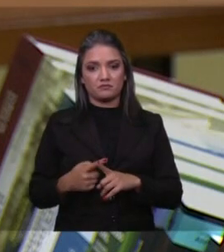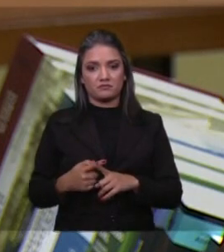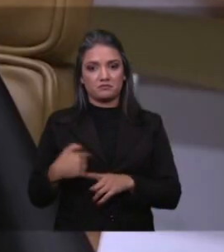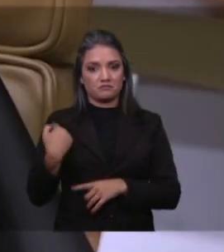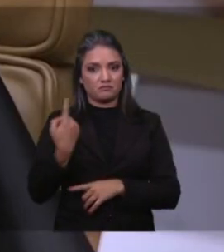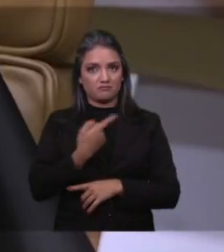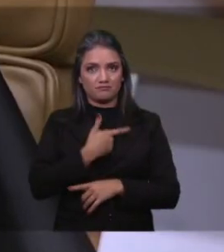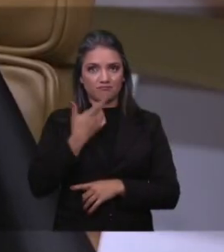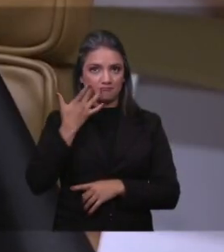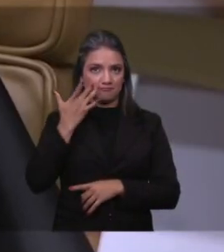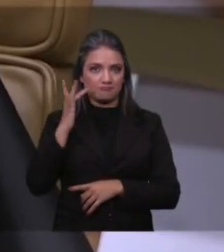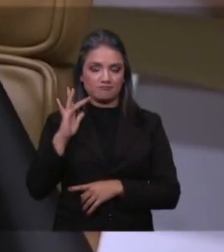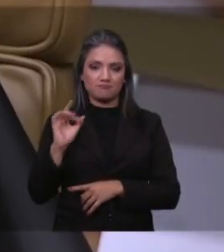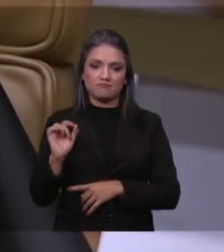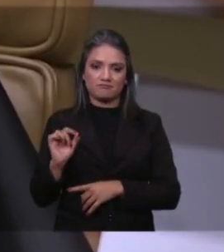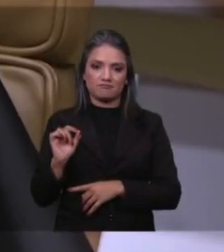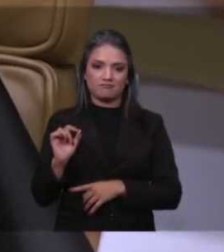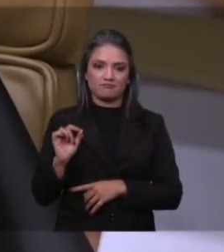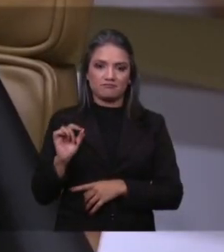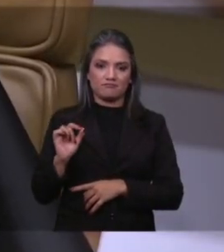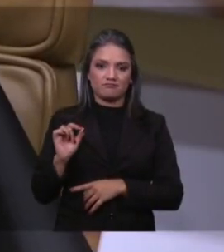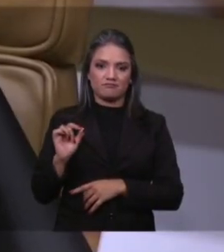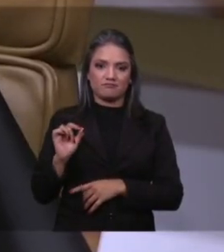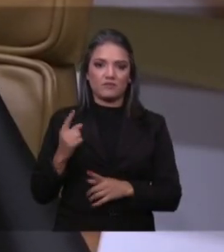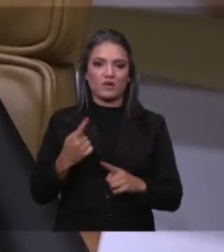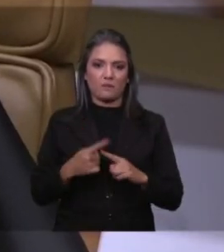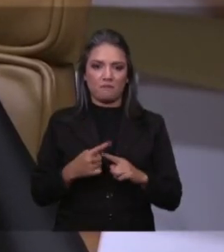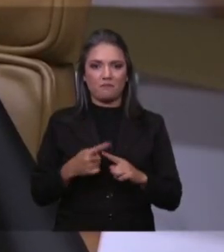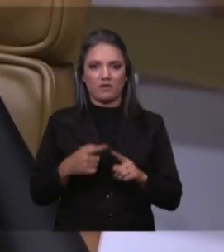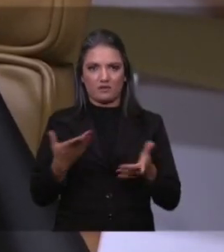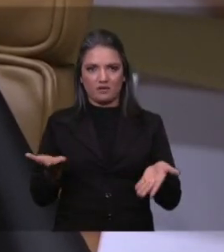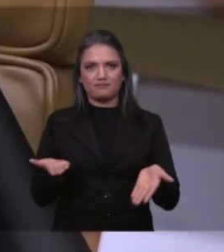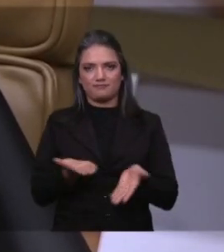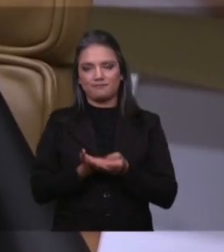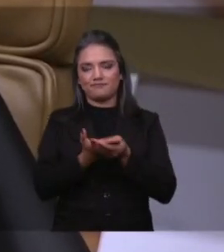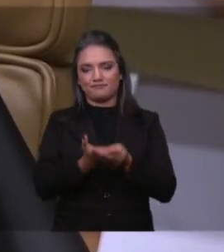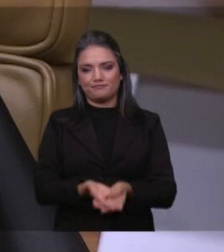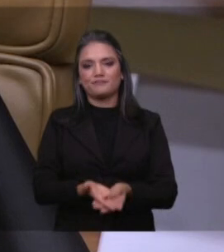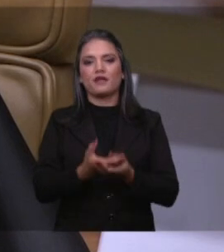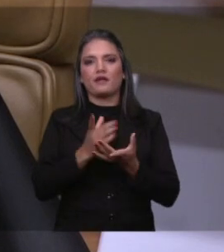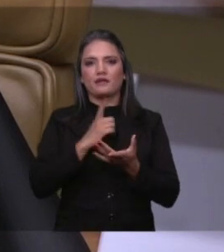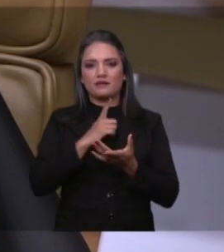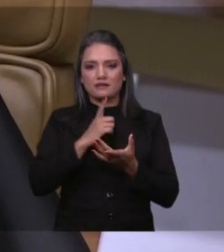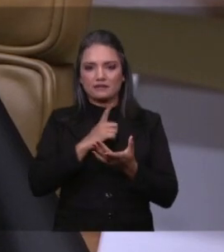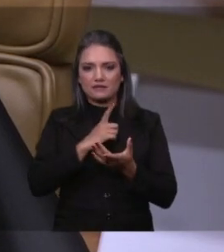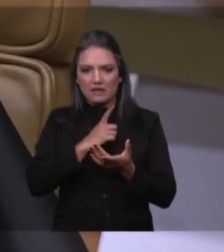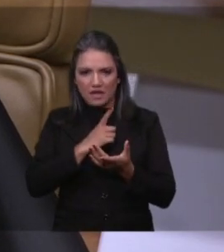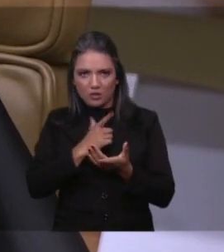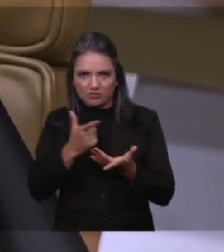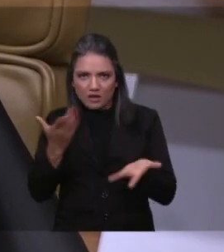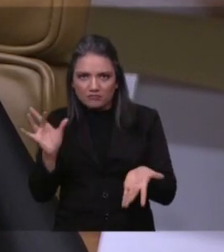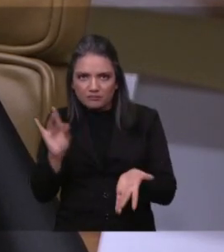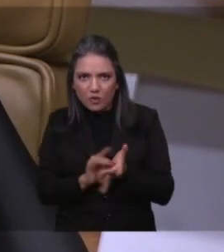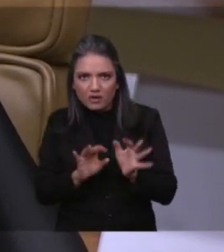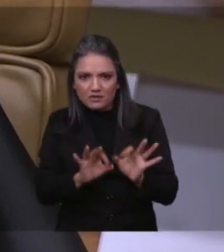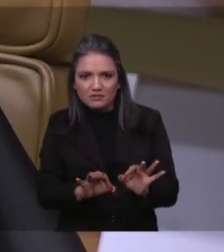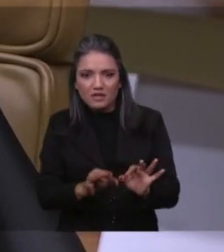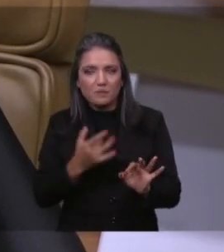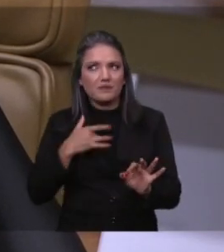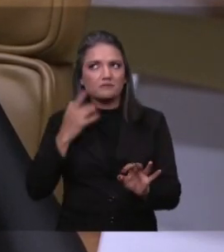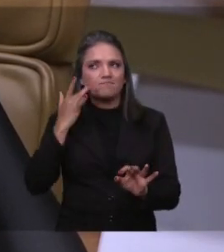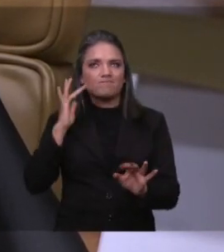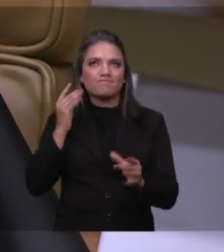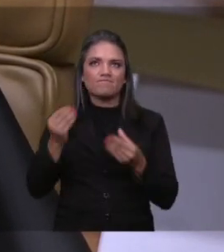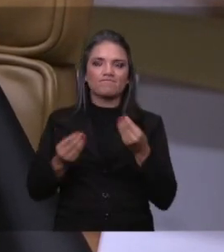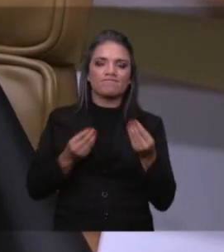né, talvez por conta exatamente do caso vir em tese, em abstrato, das questões relativas